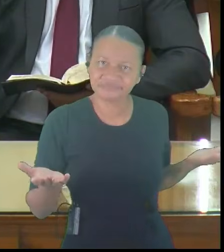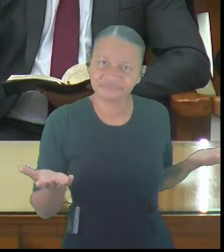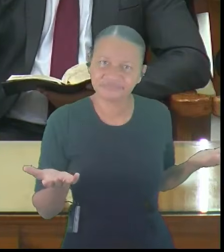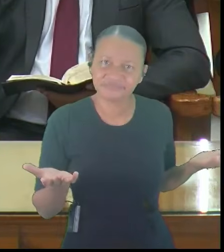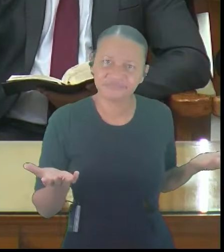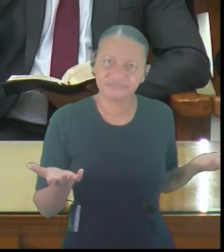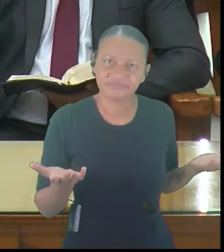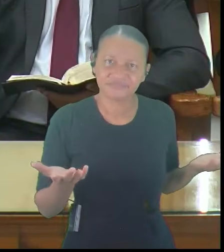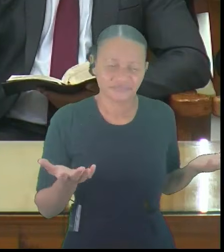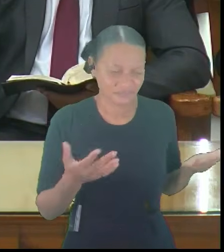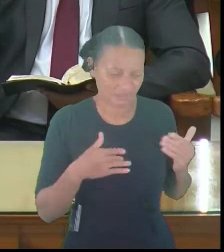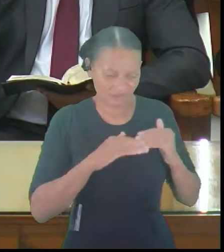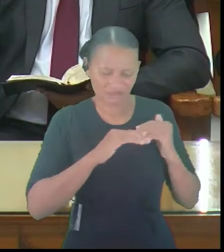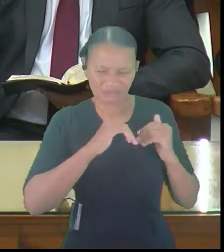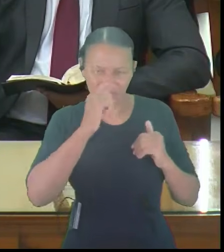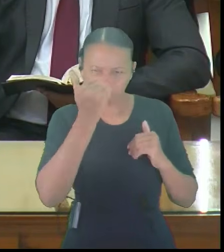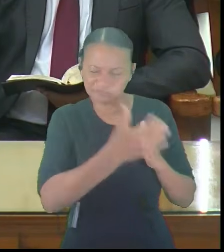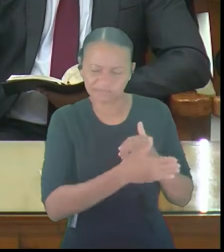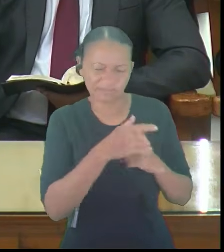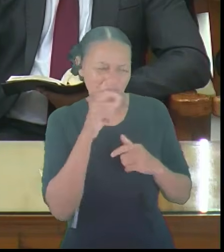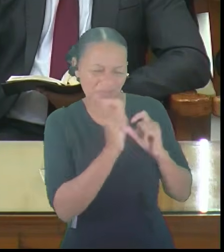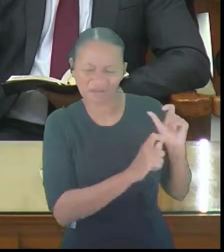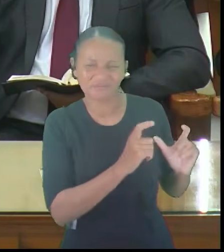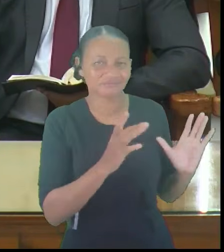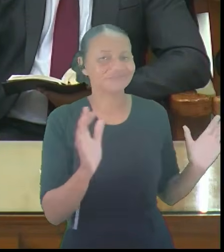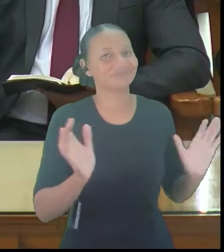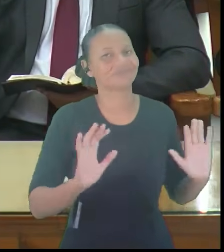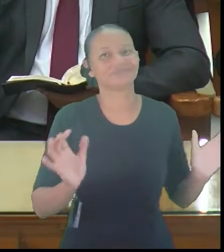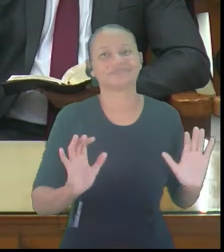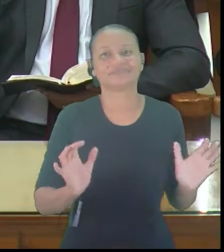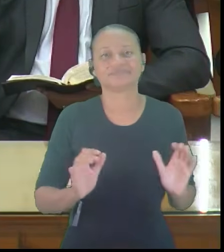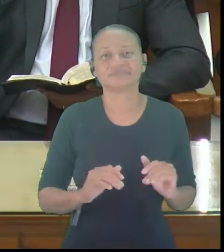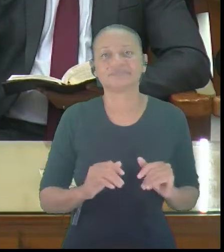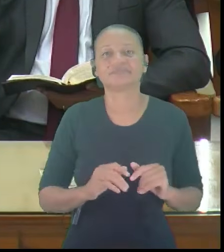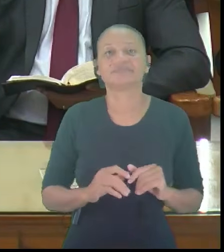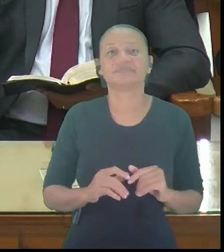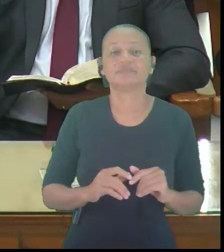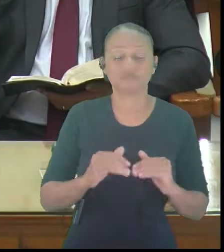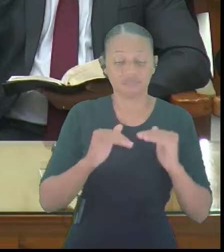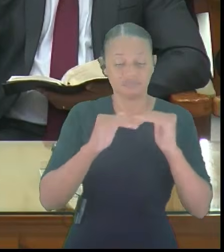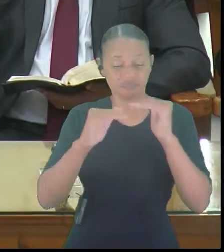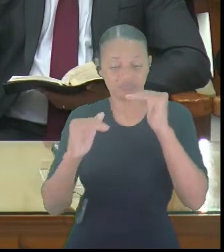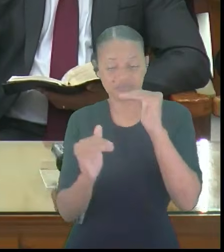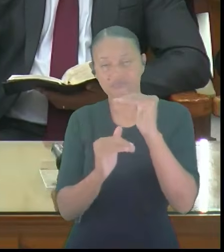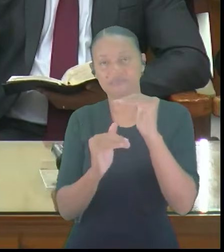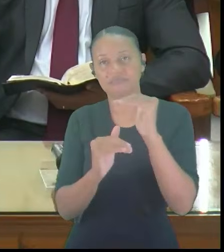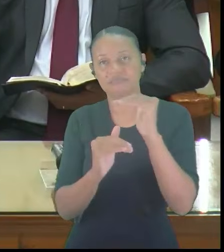O coronel é escrachado? O coronel é pisado? Não. Simplesmente ele tem o quê? Uma